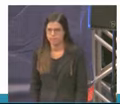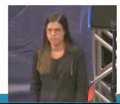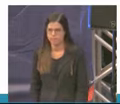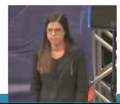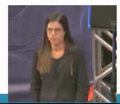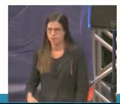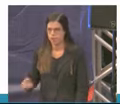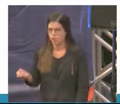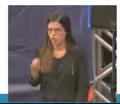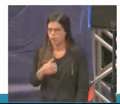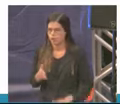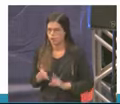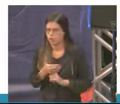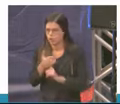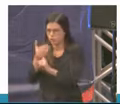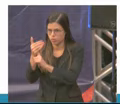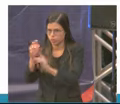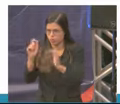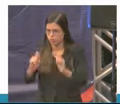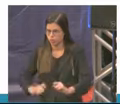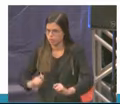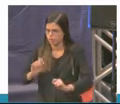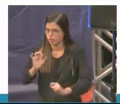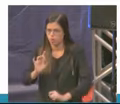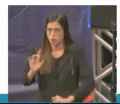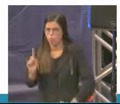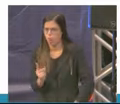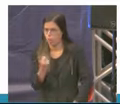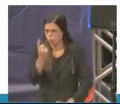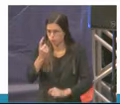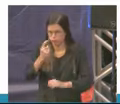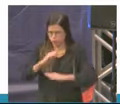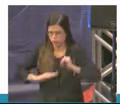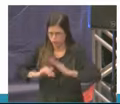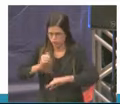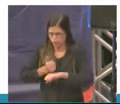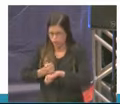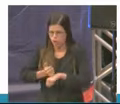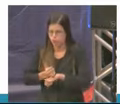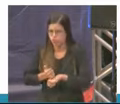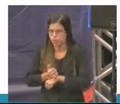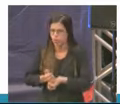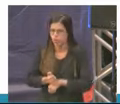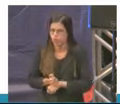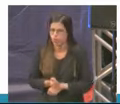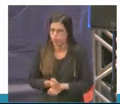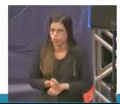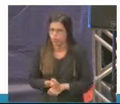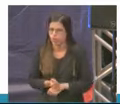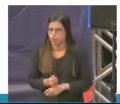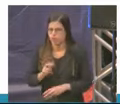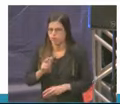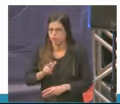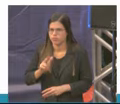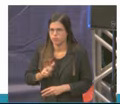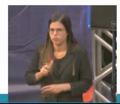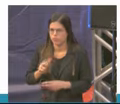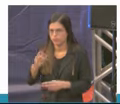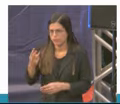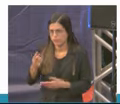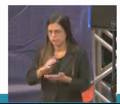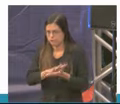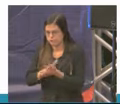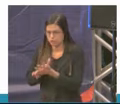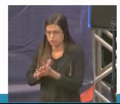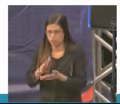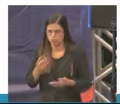surge uma nova tecnologia que permite fazer isso com apenas uma pessoa. No momento inicial, você destruiu 3 empregos. Sobrou 1. Mas